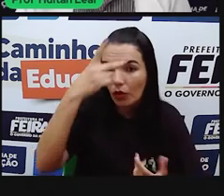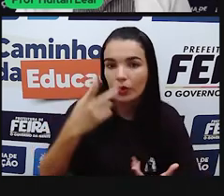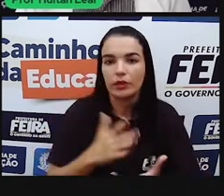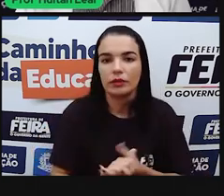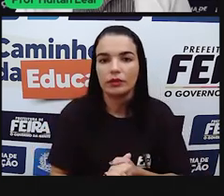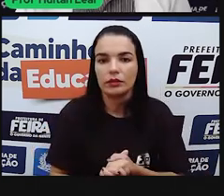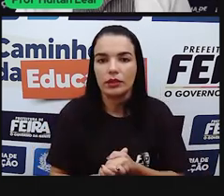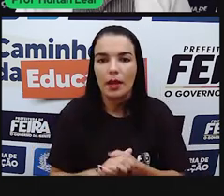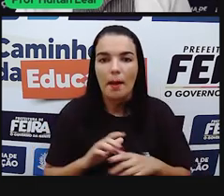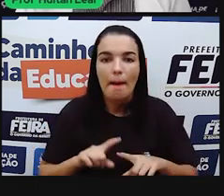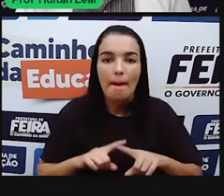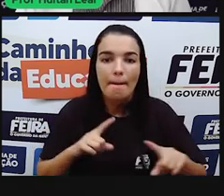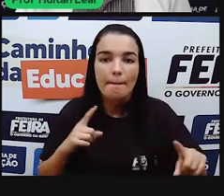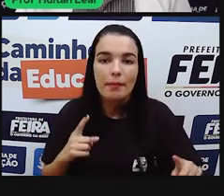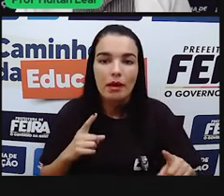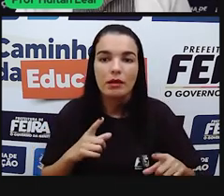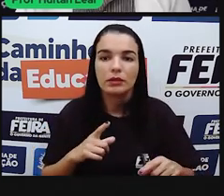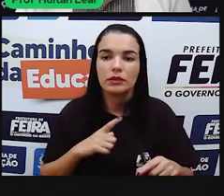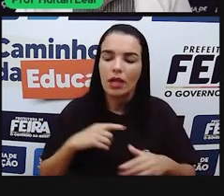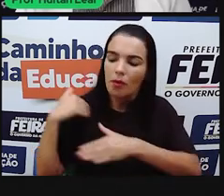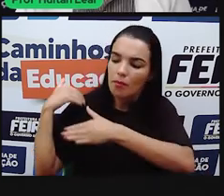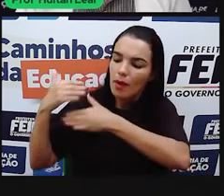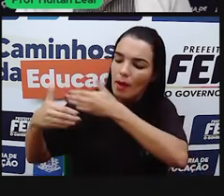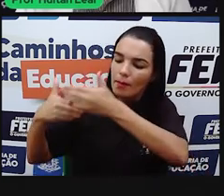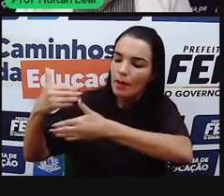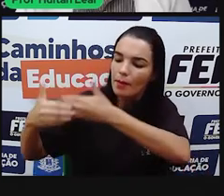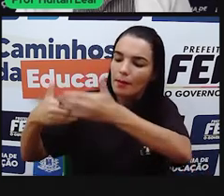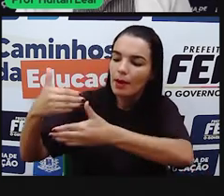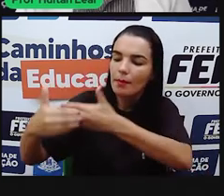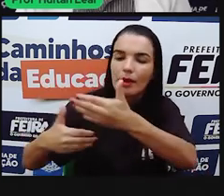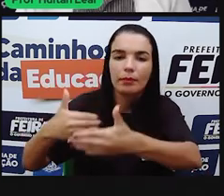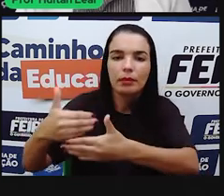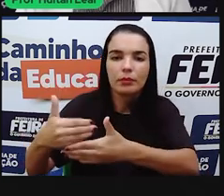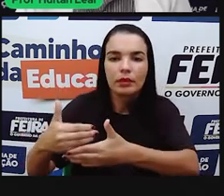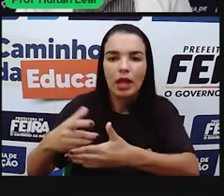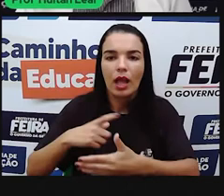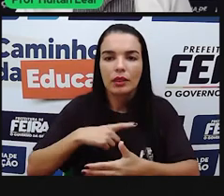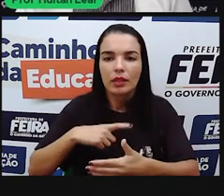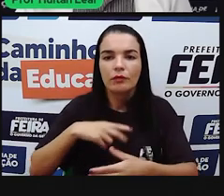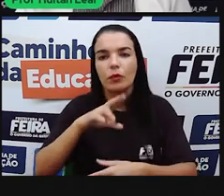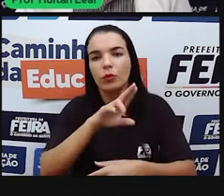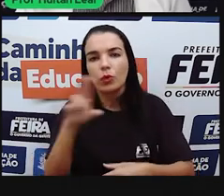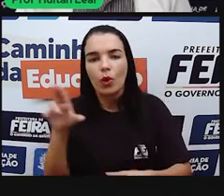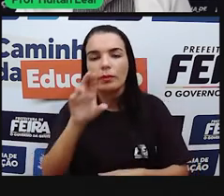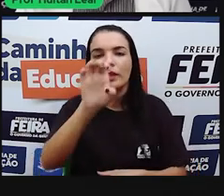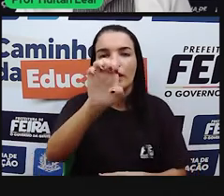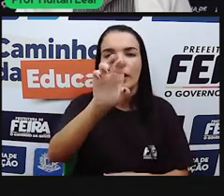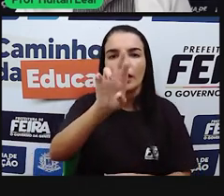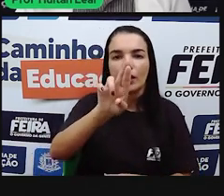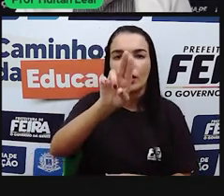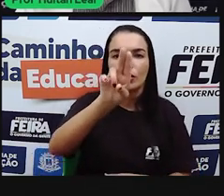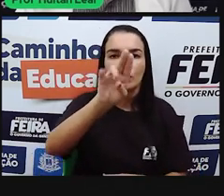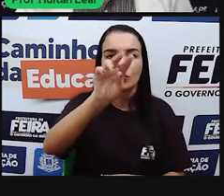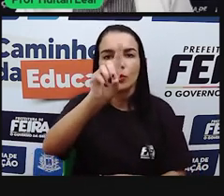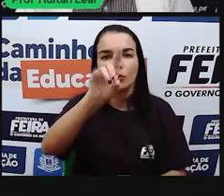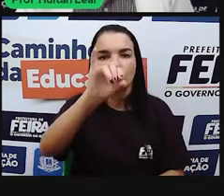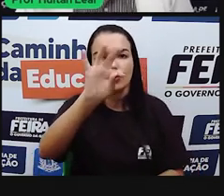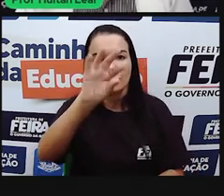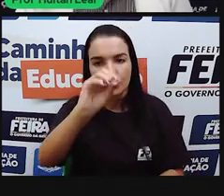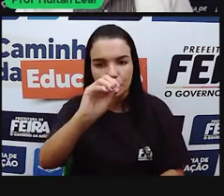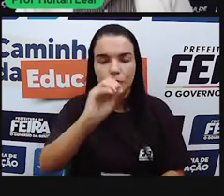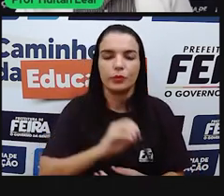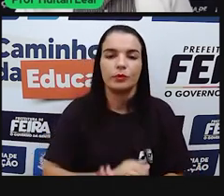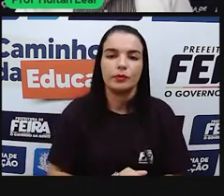Mas, com o passar do tempo, fomos nos habituando a chamar a música erudita de música